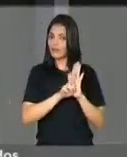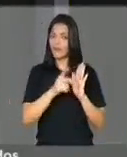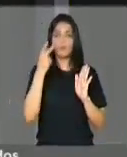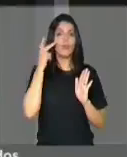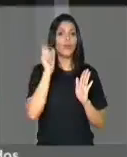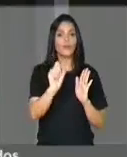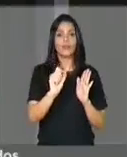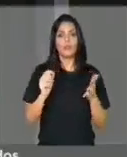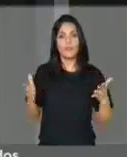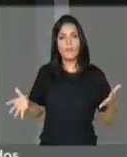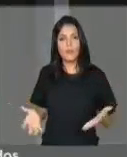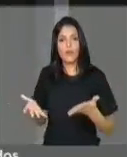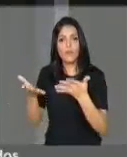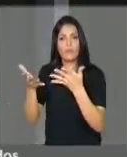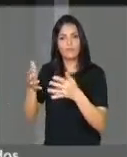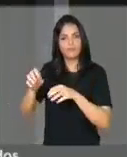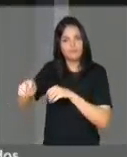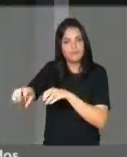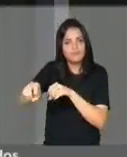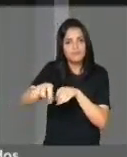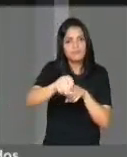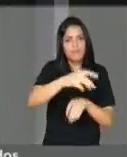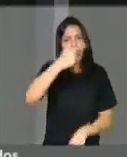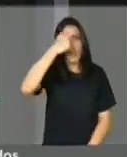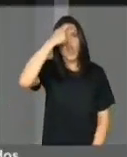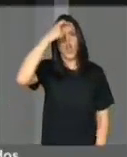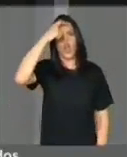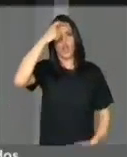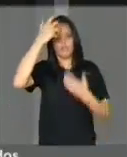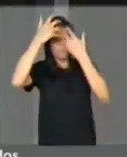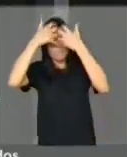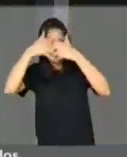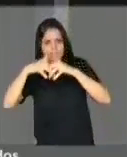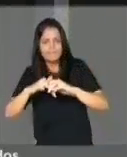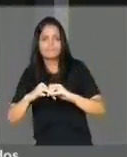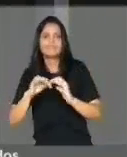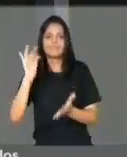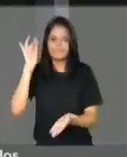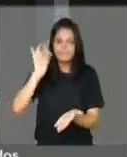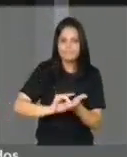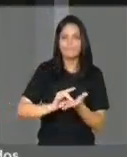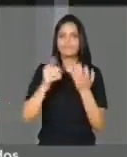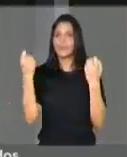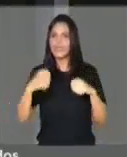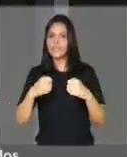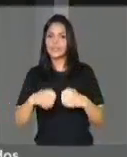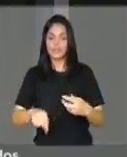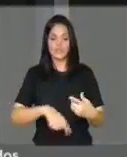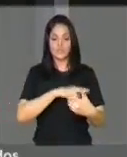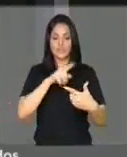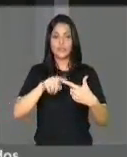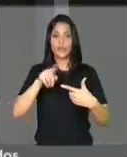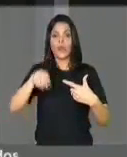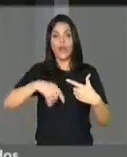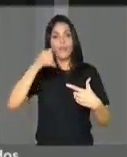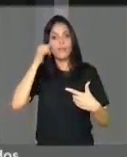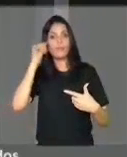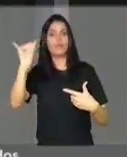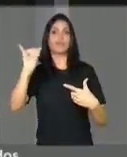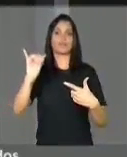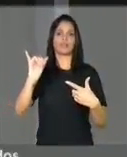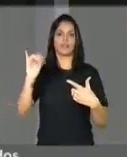primeiro, promover a conscientização, segundo, promover a prevenção e,